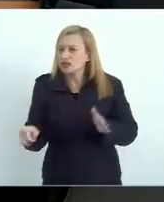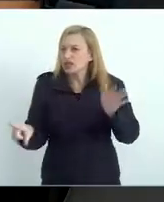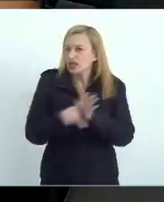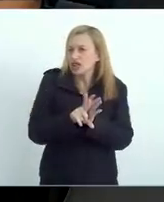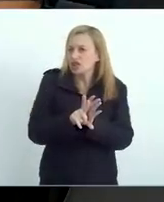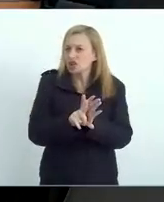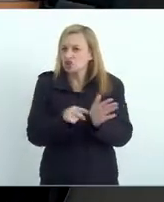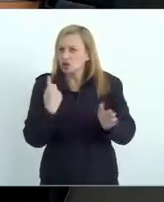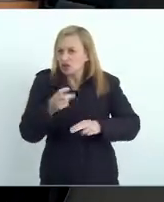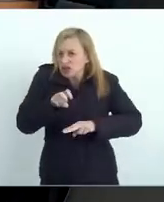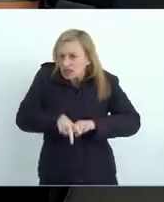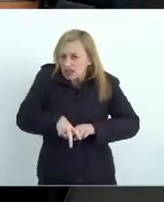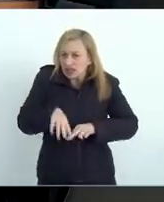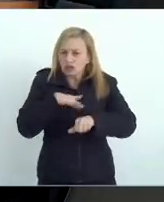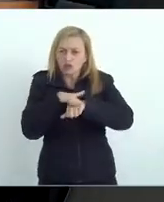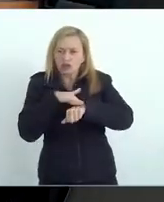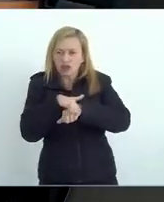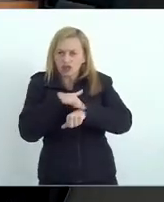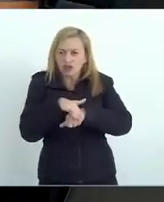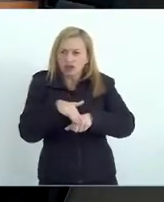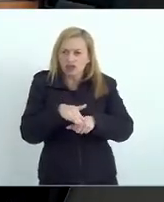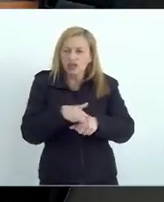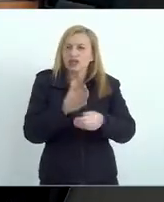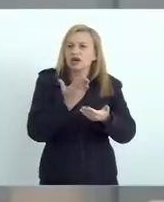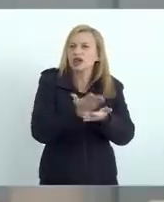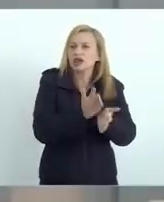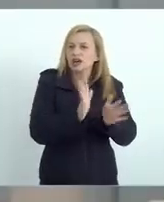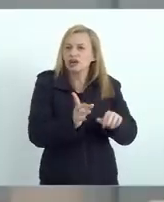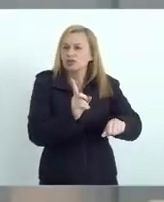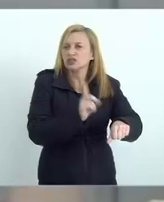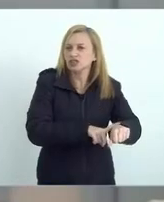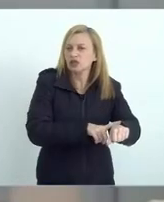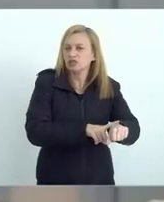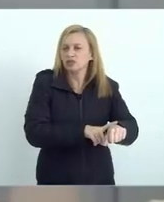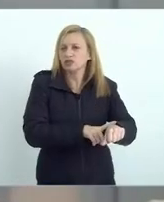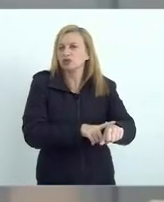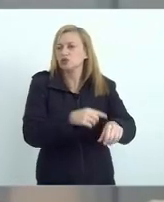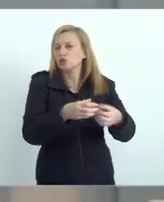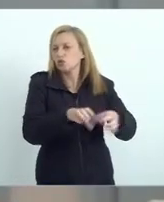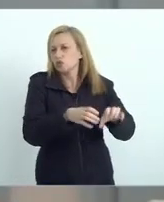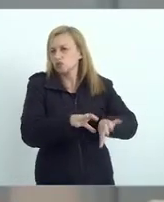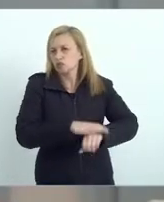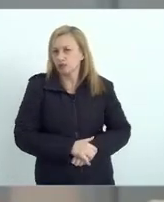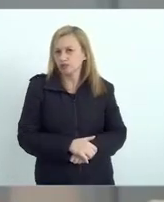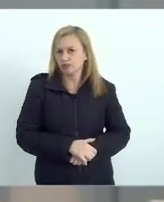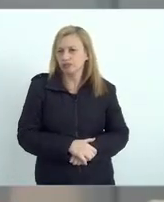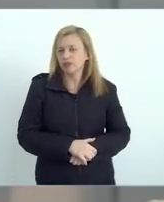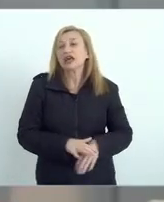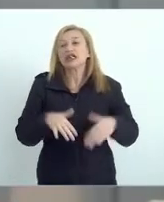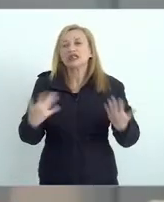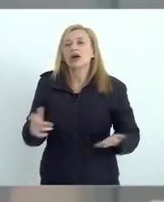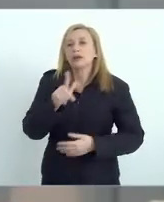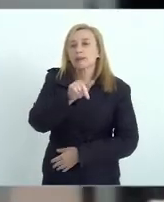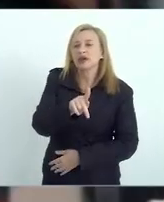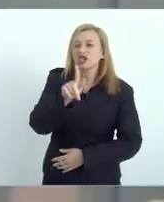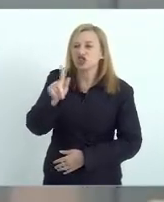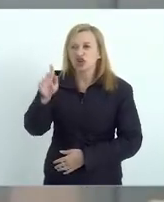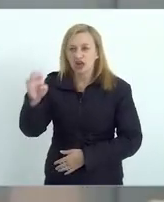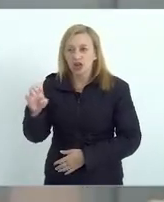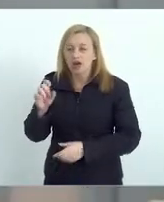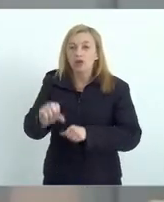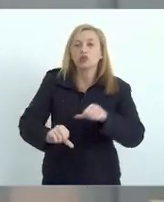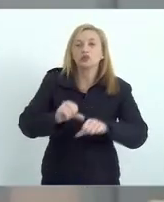é uma lei que suspende a validade do concurso público então a pedir é